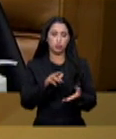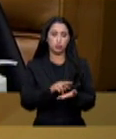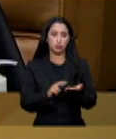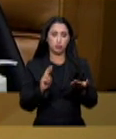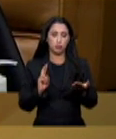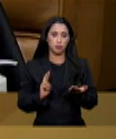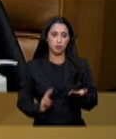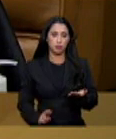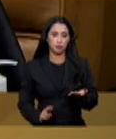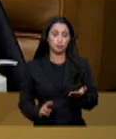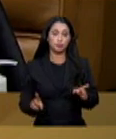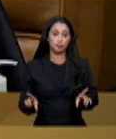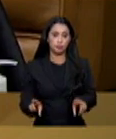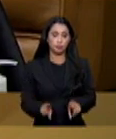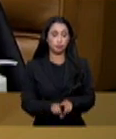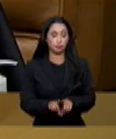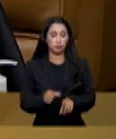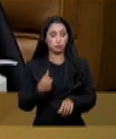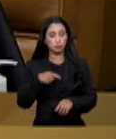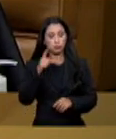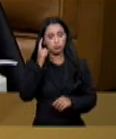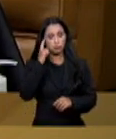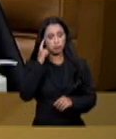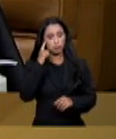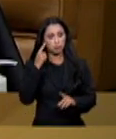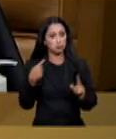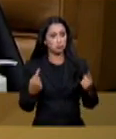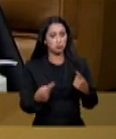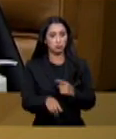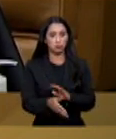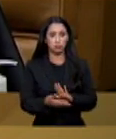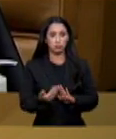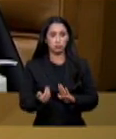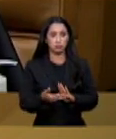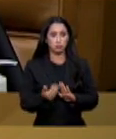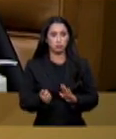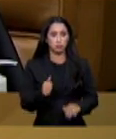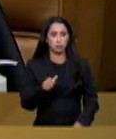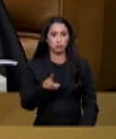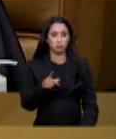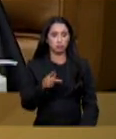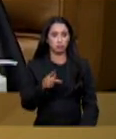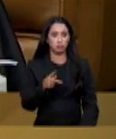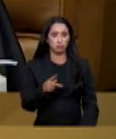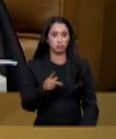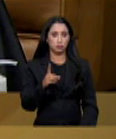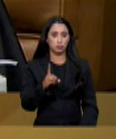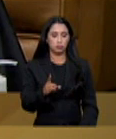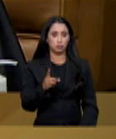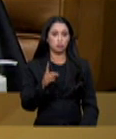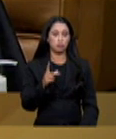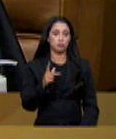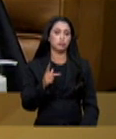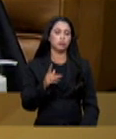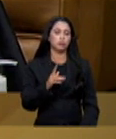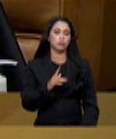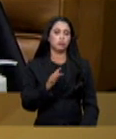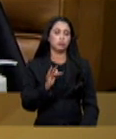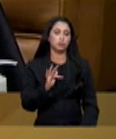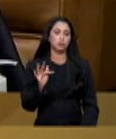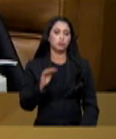relator, e também creio que não há dissonância quanto a afastar a arguição de violação do direito à privacidade.